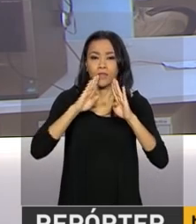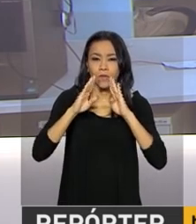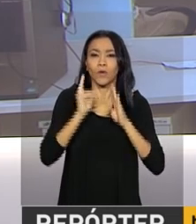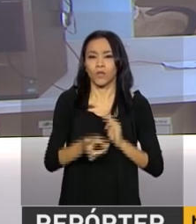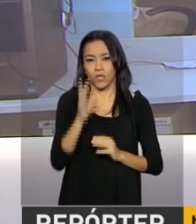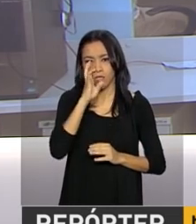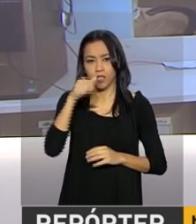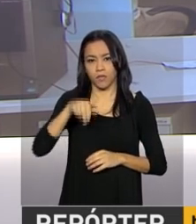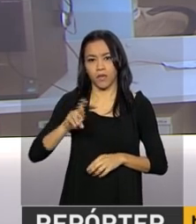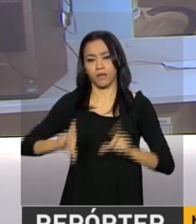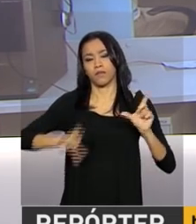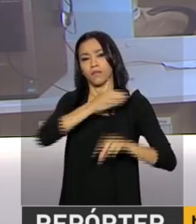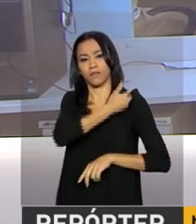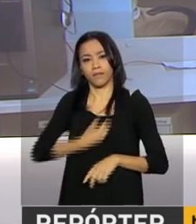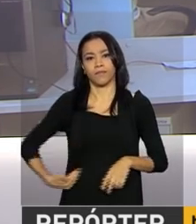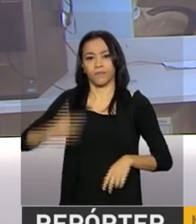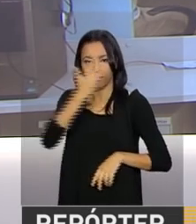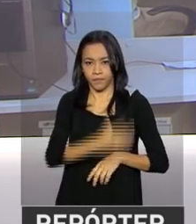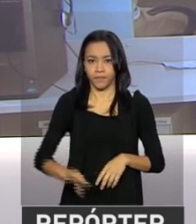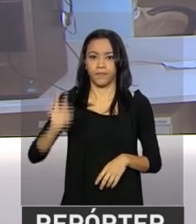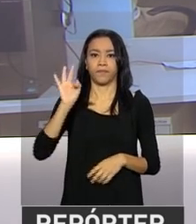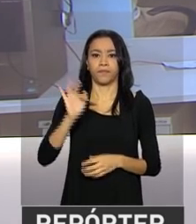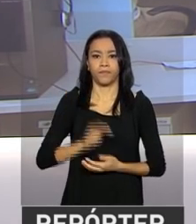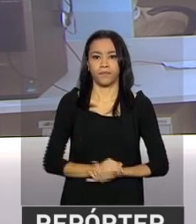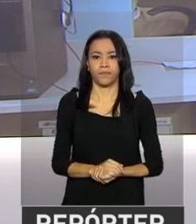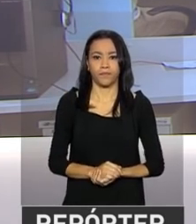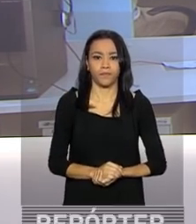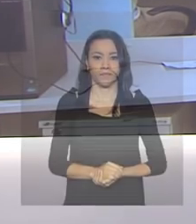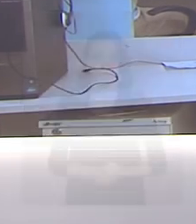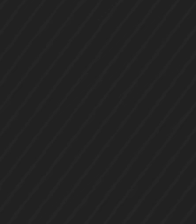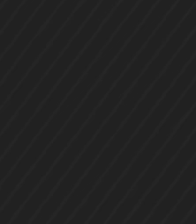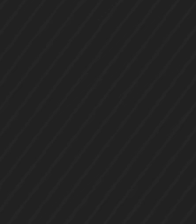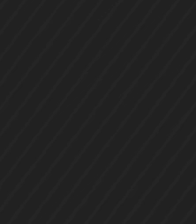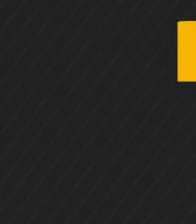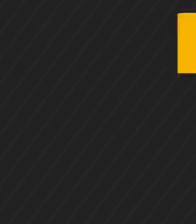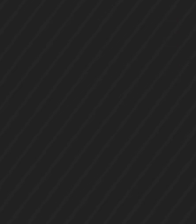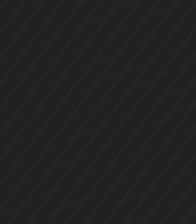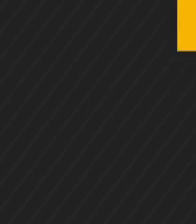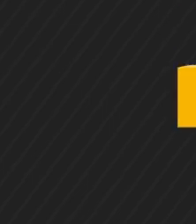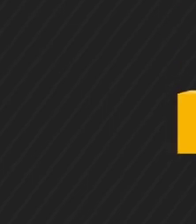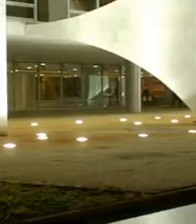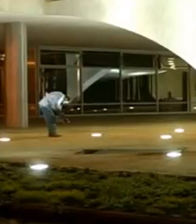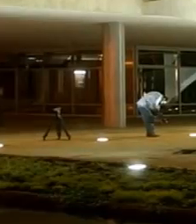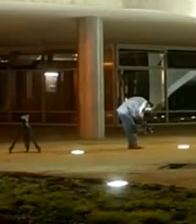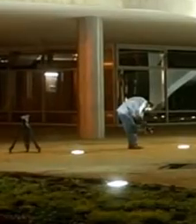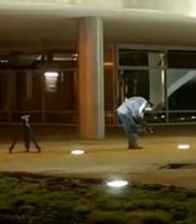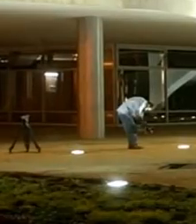Continue com a gente, NBR, a TV do governo federal.